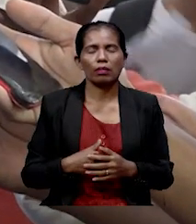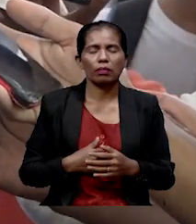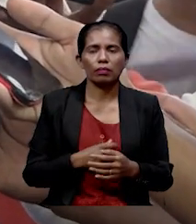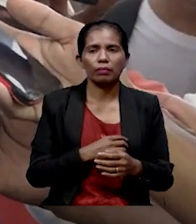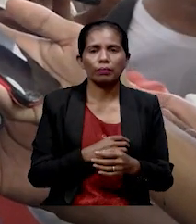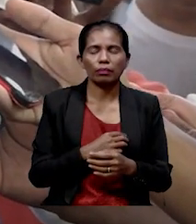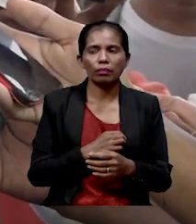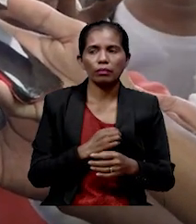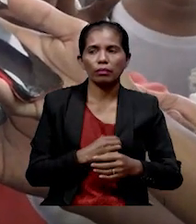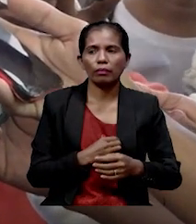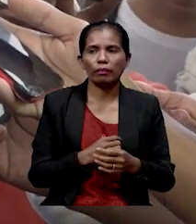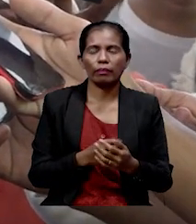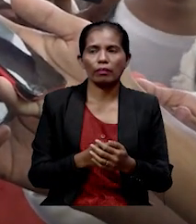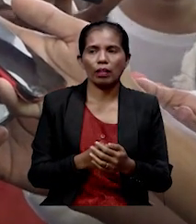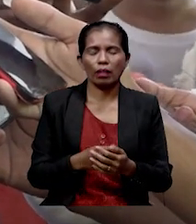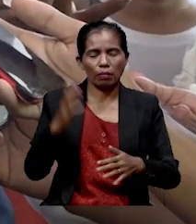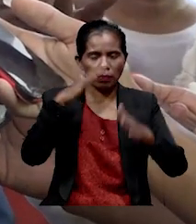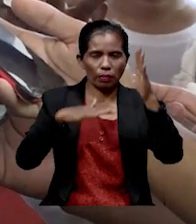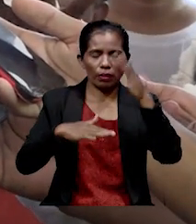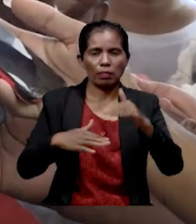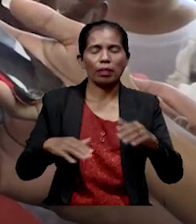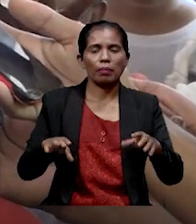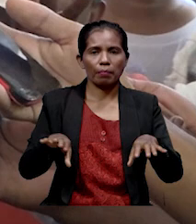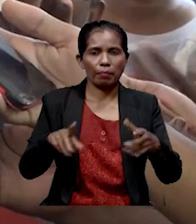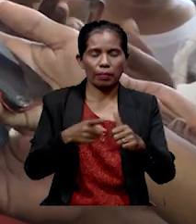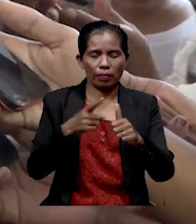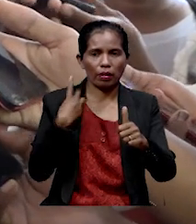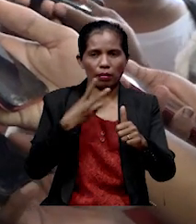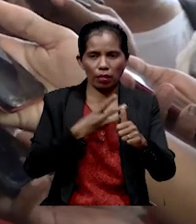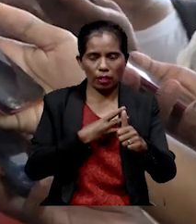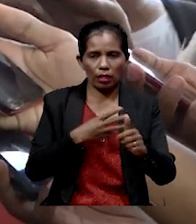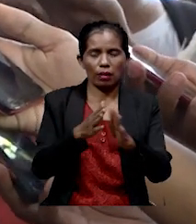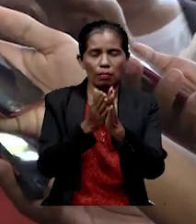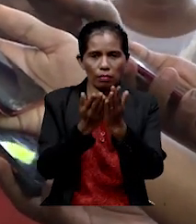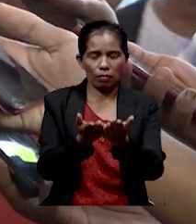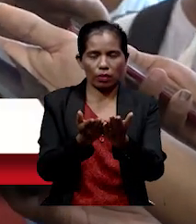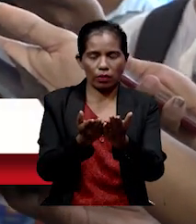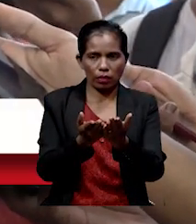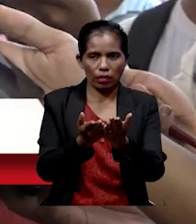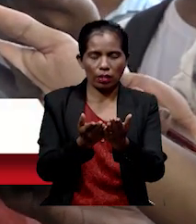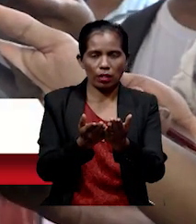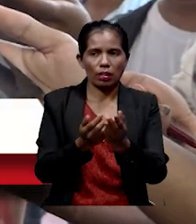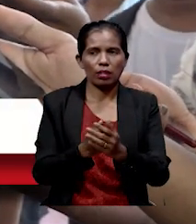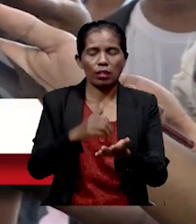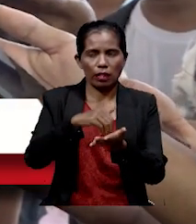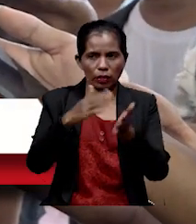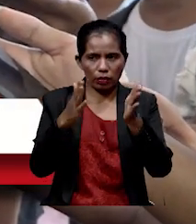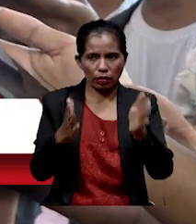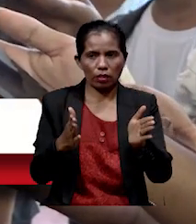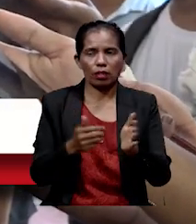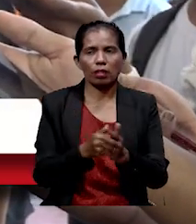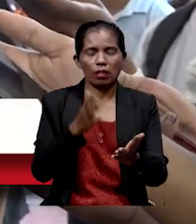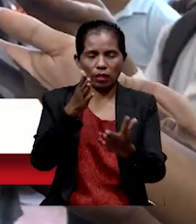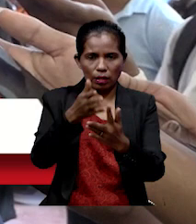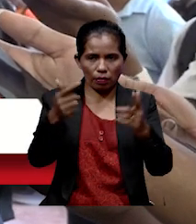maka ami detecta liu maka kona ba manual orientasang akademika. Manual orientasang akademika nene estudante nebe maka tama